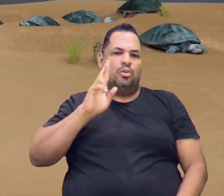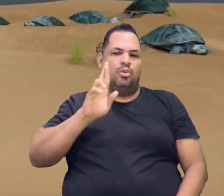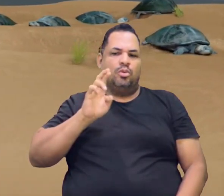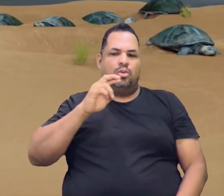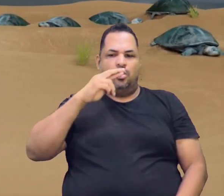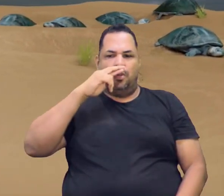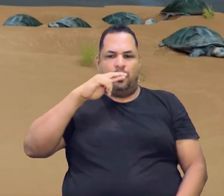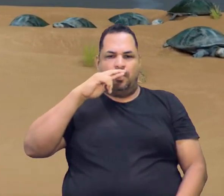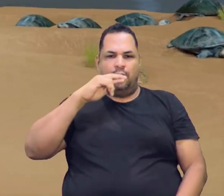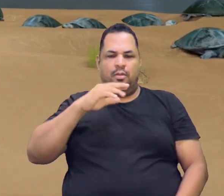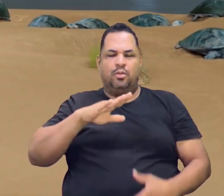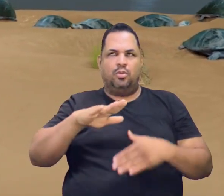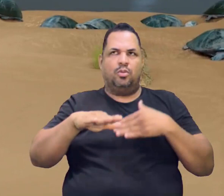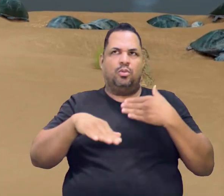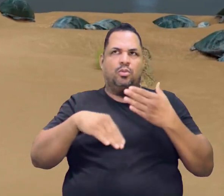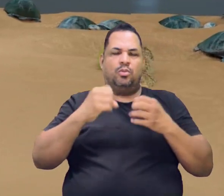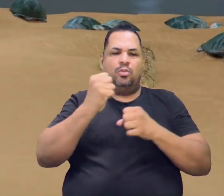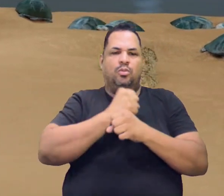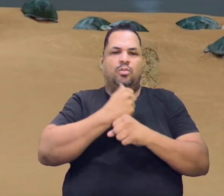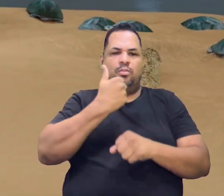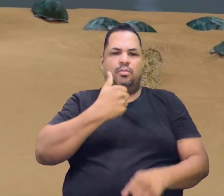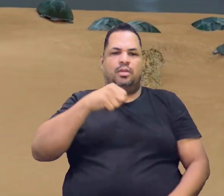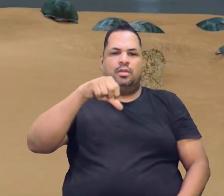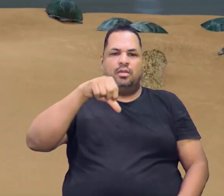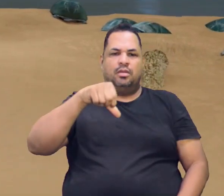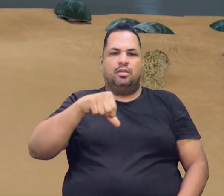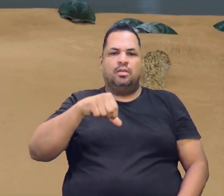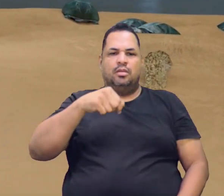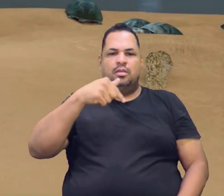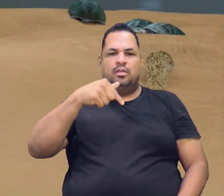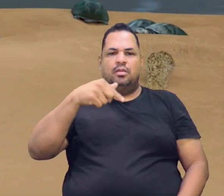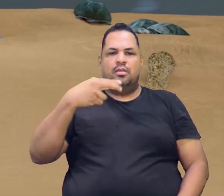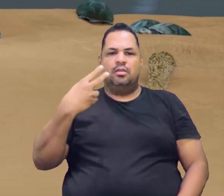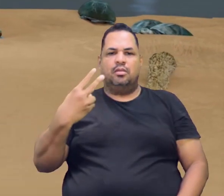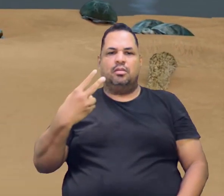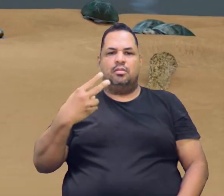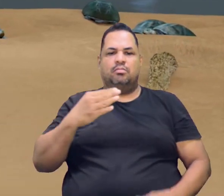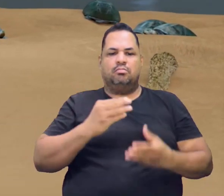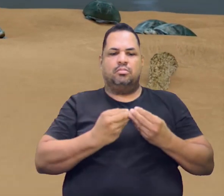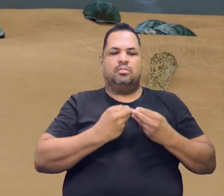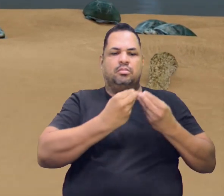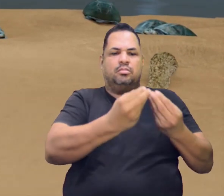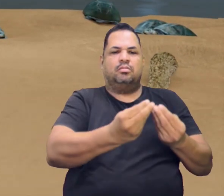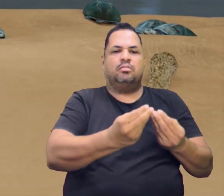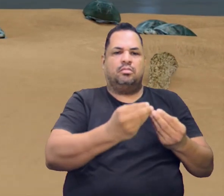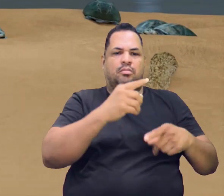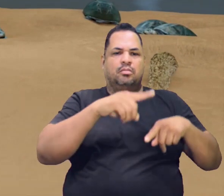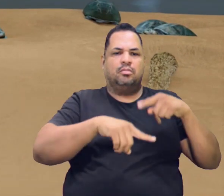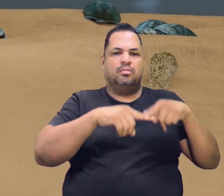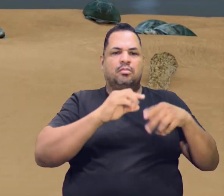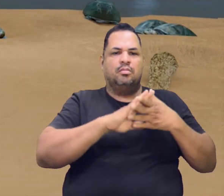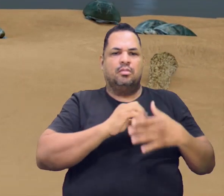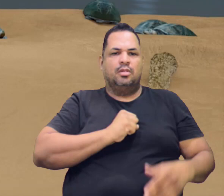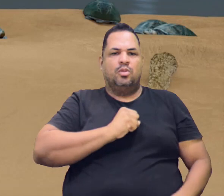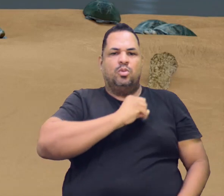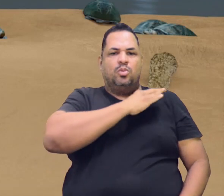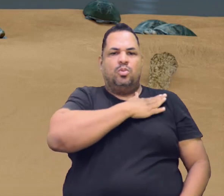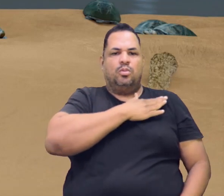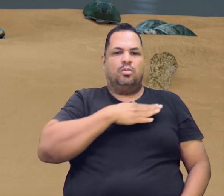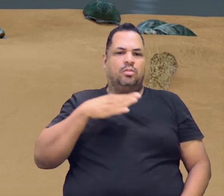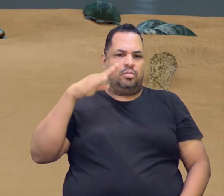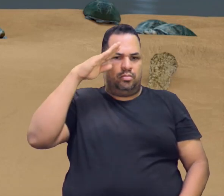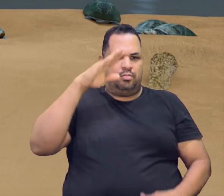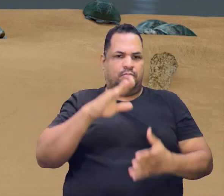em 1972, entrega todos os pertences do pai para o Exército. E o Exército cria ali